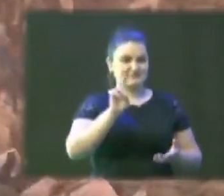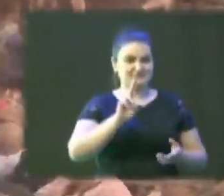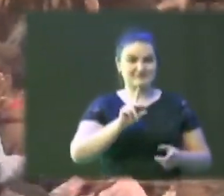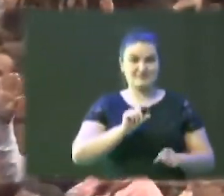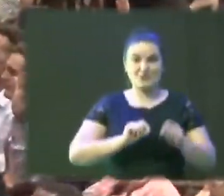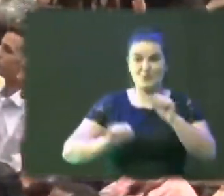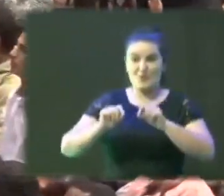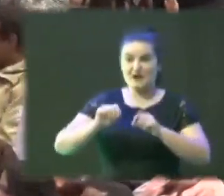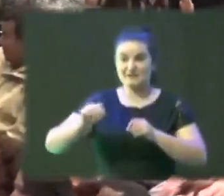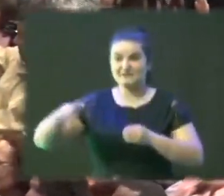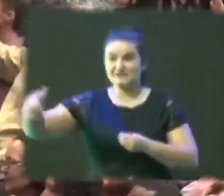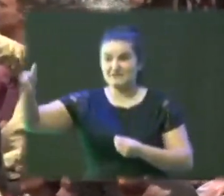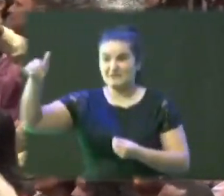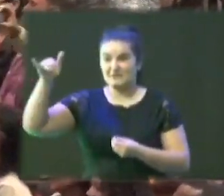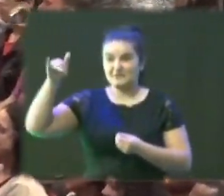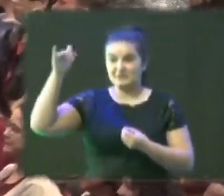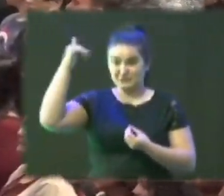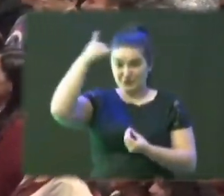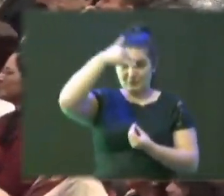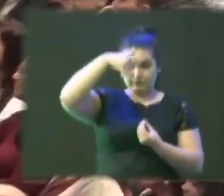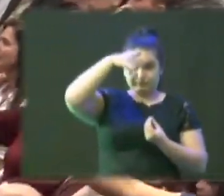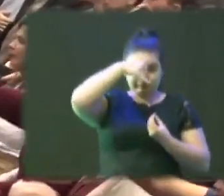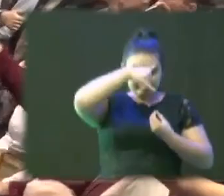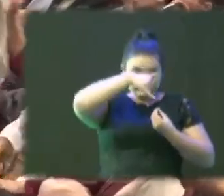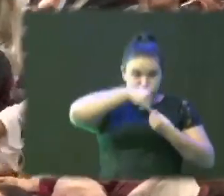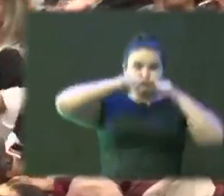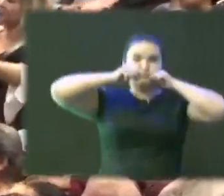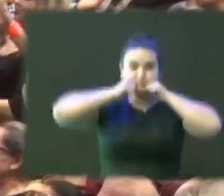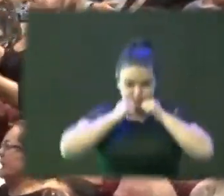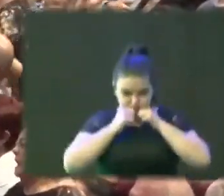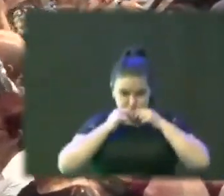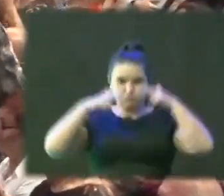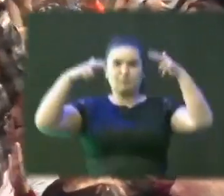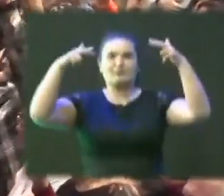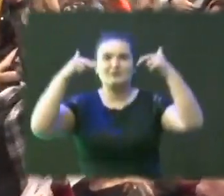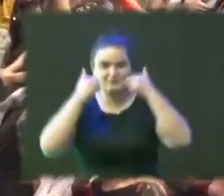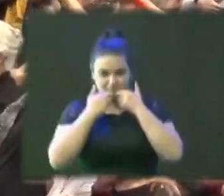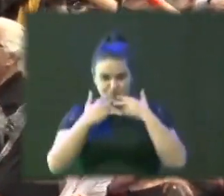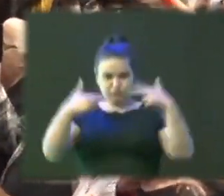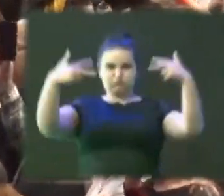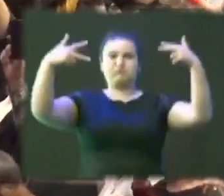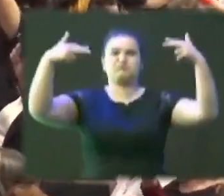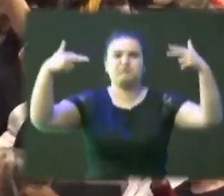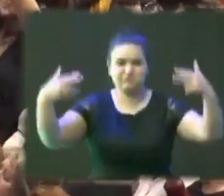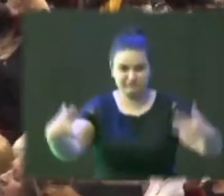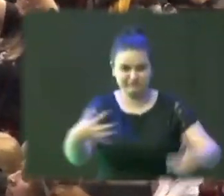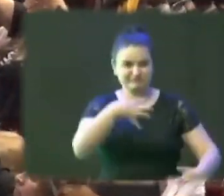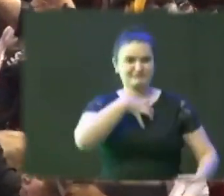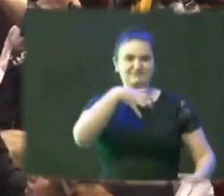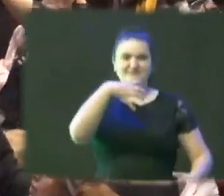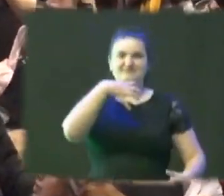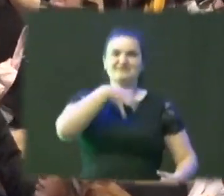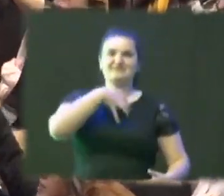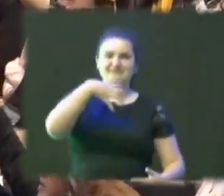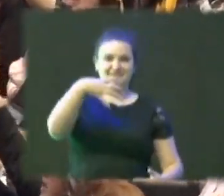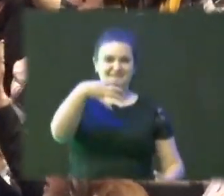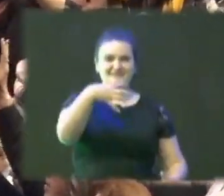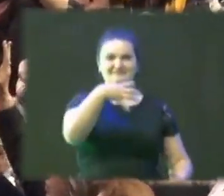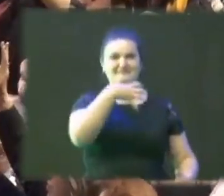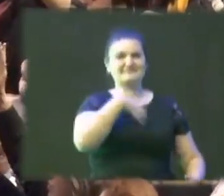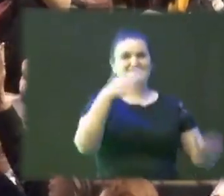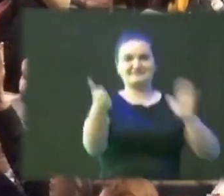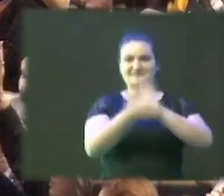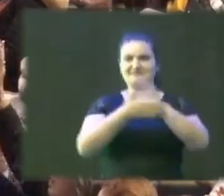Seja batizado agora, agora, agora, agora, agora. Agora